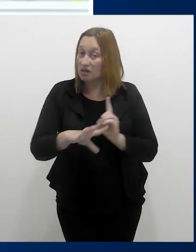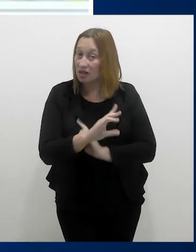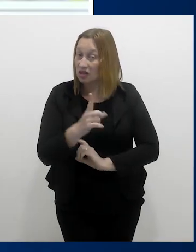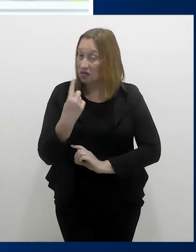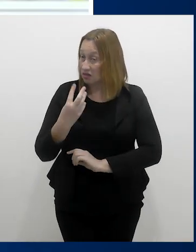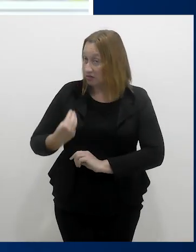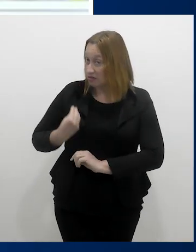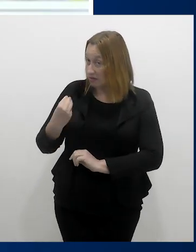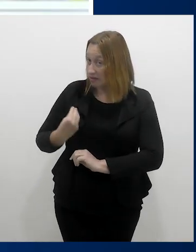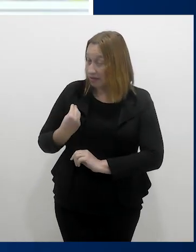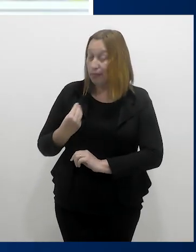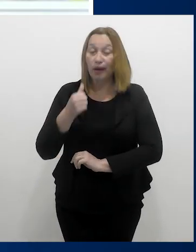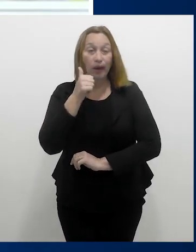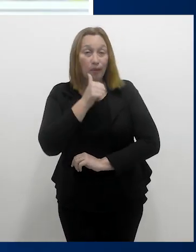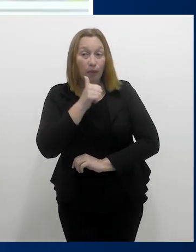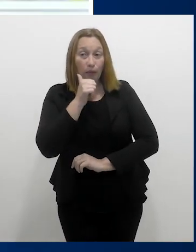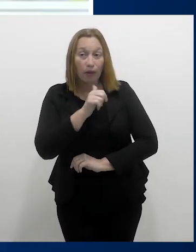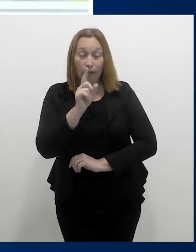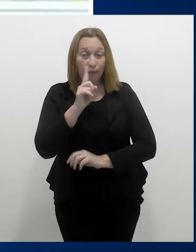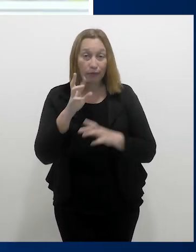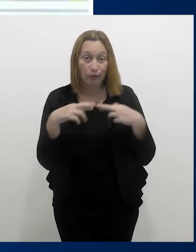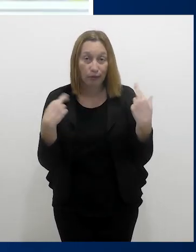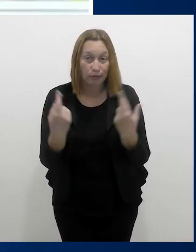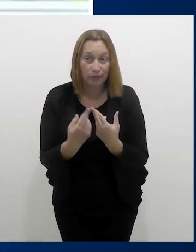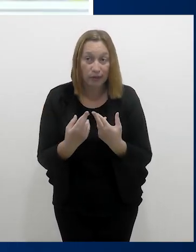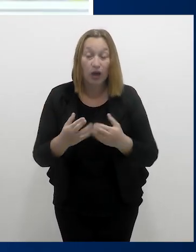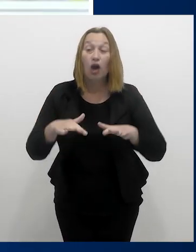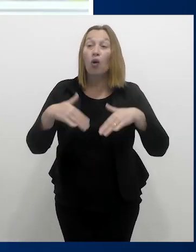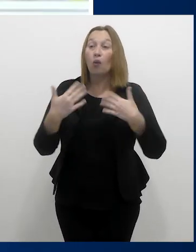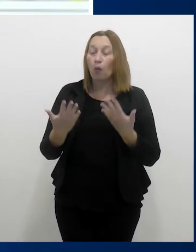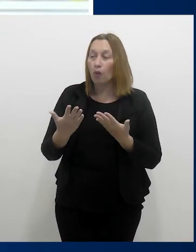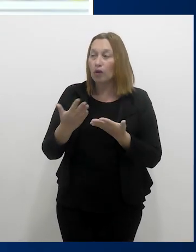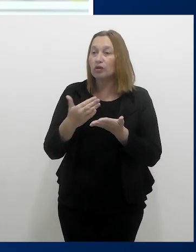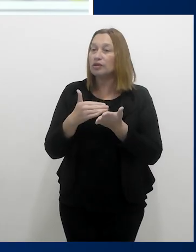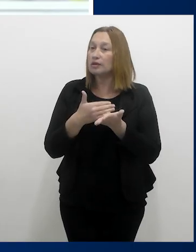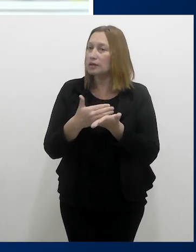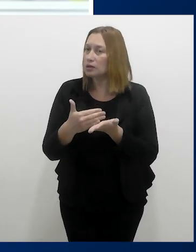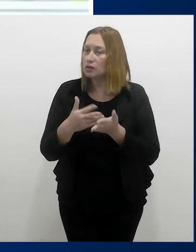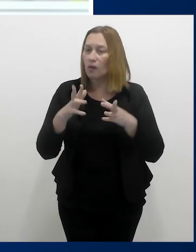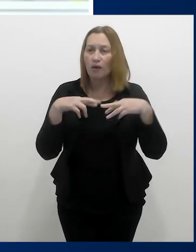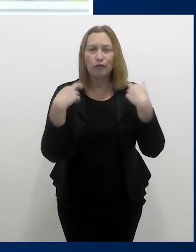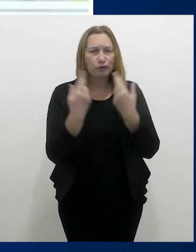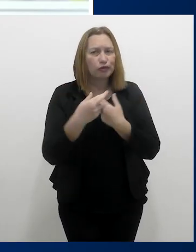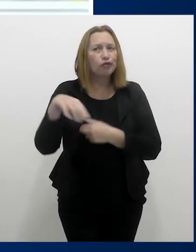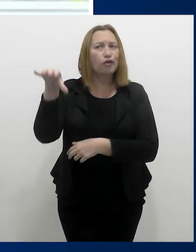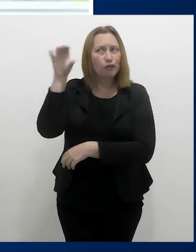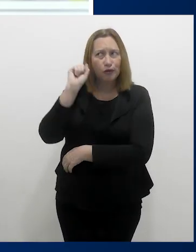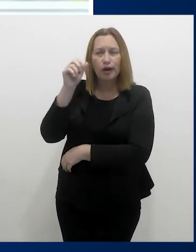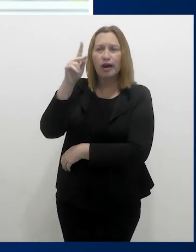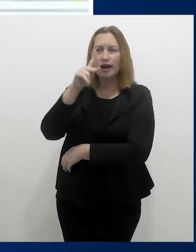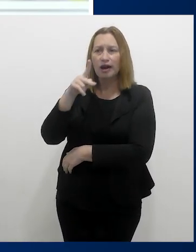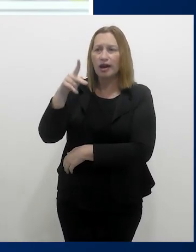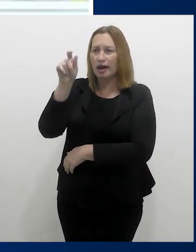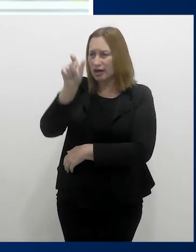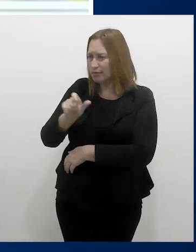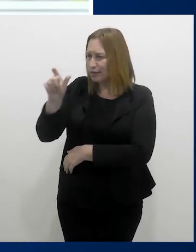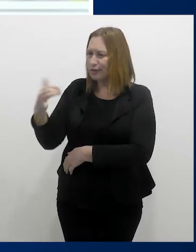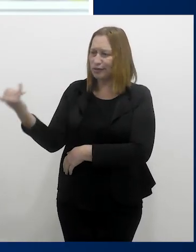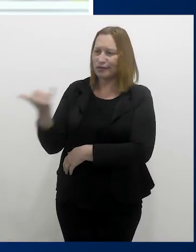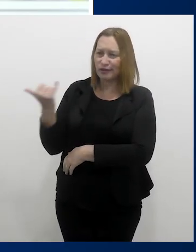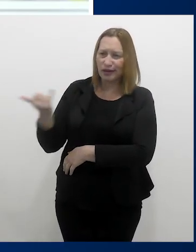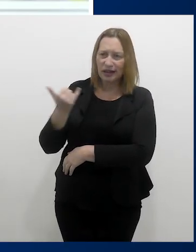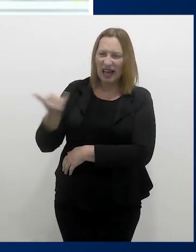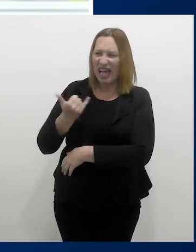gente vive, para que as mulheres não se reúnam. Quando a gente começou a se reunir, a gente ouvia até as pessoas falando: "Ah, isso aí não